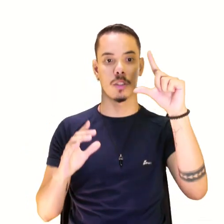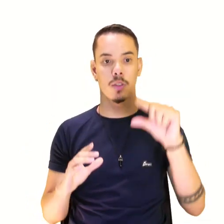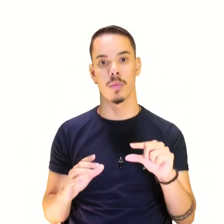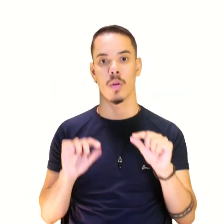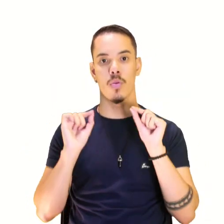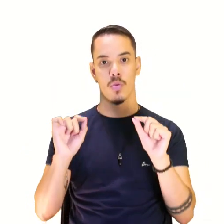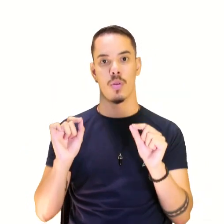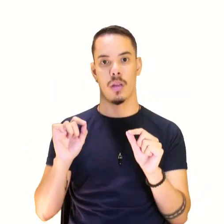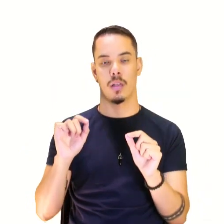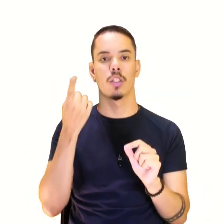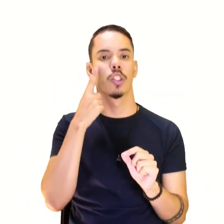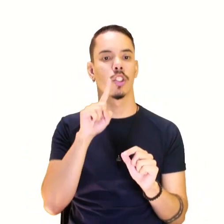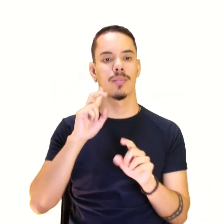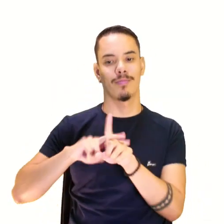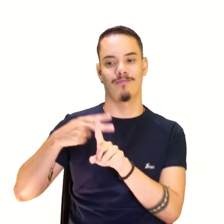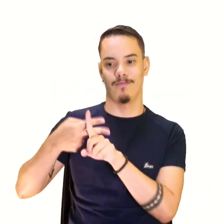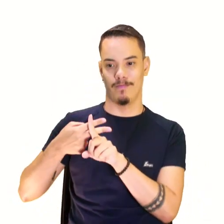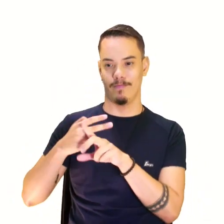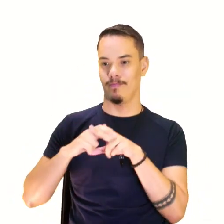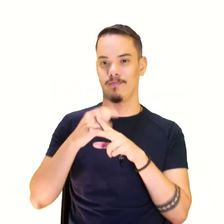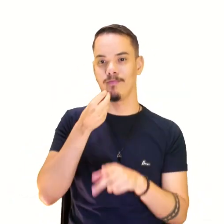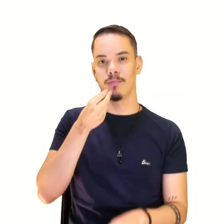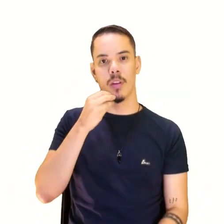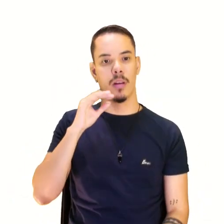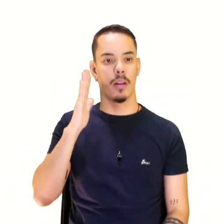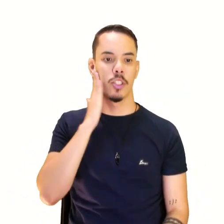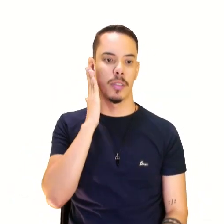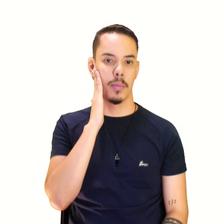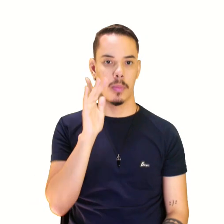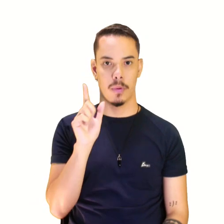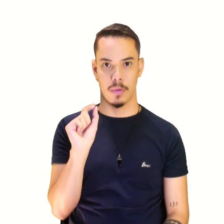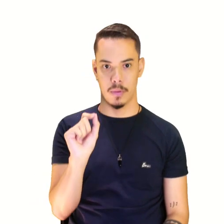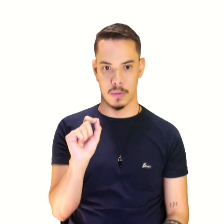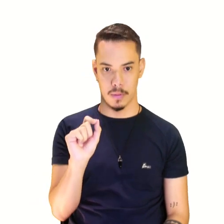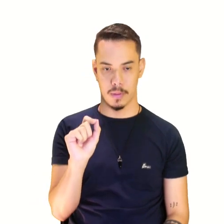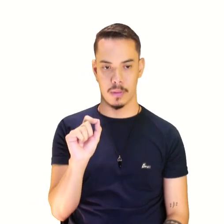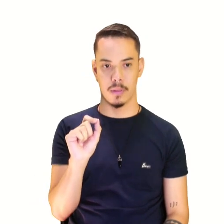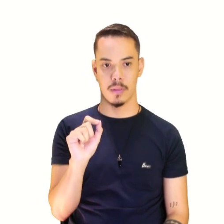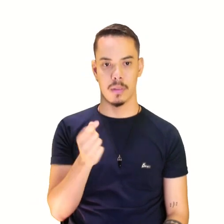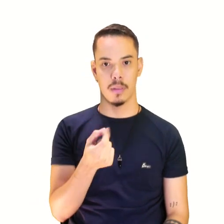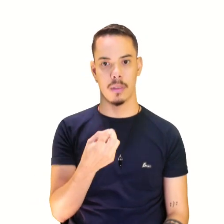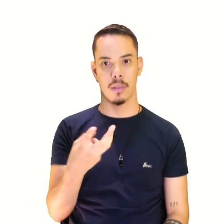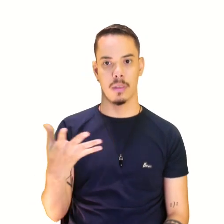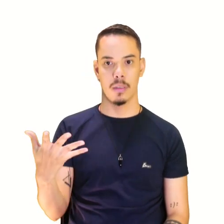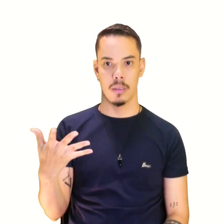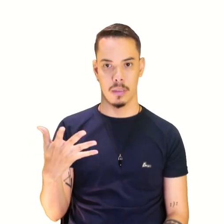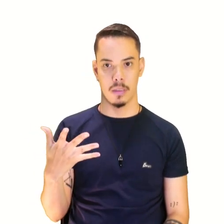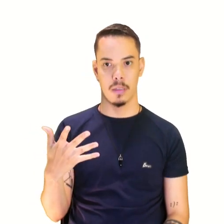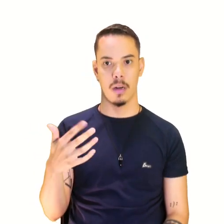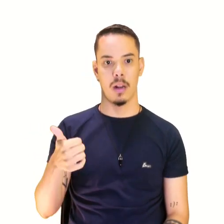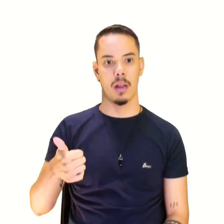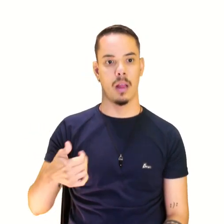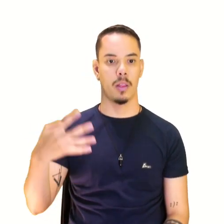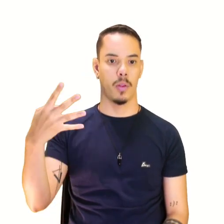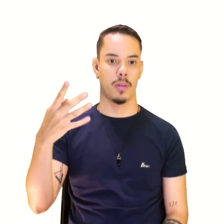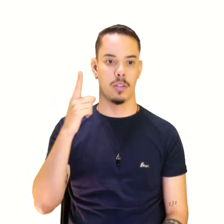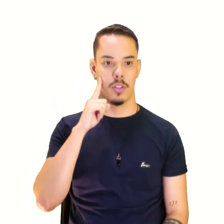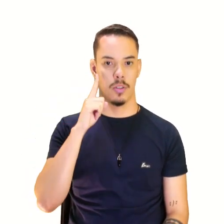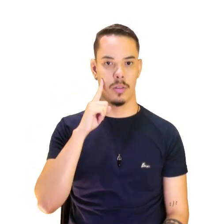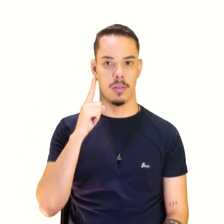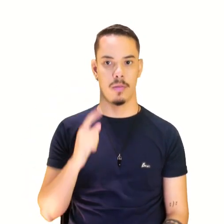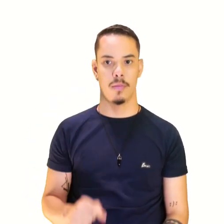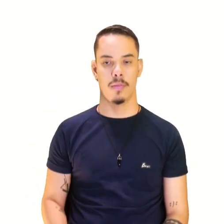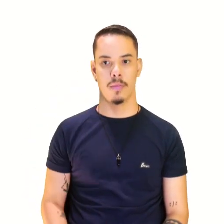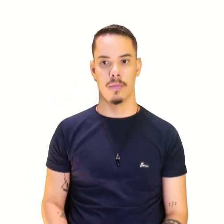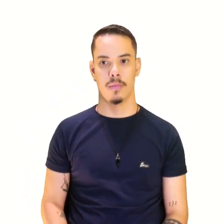Vai dobrar. Então, de cara, eu já sei que tenho... que a quantidade de dias é 14 dias.